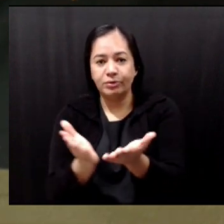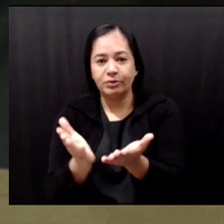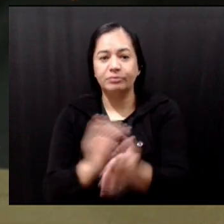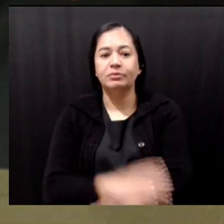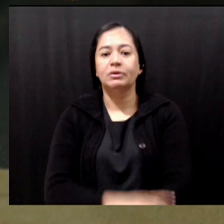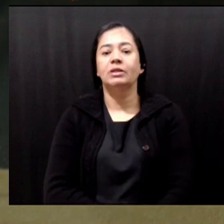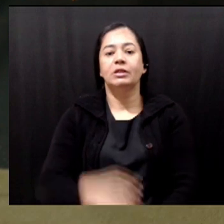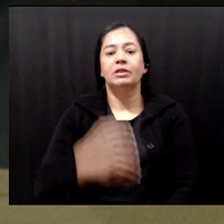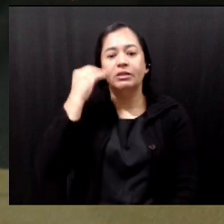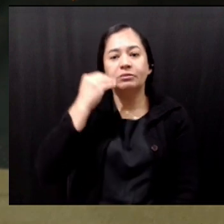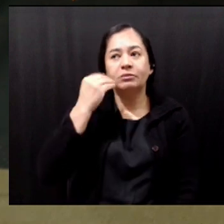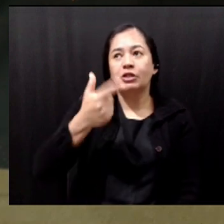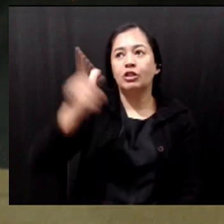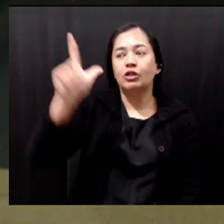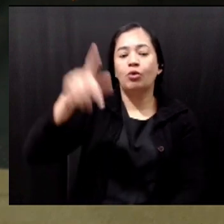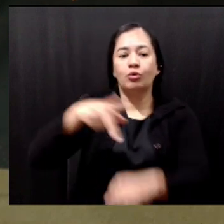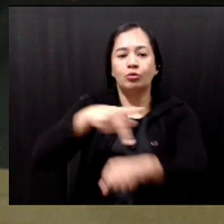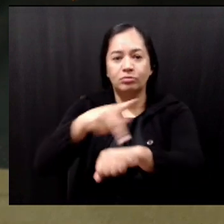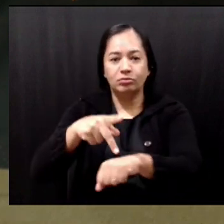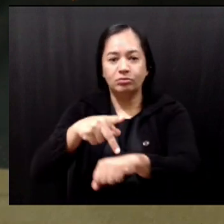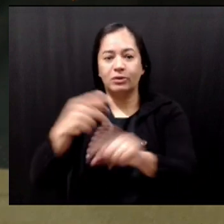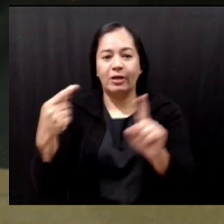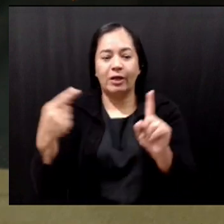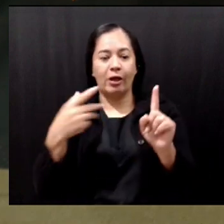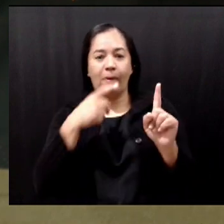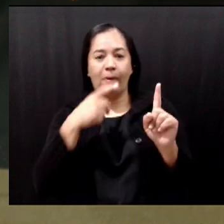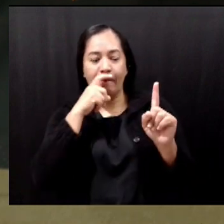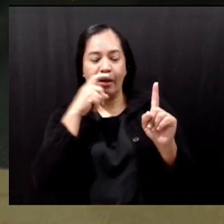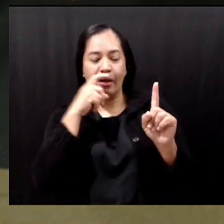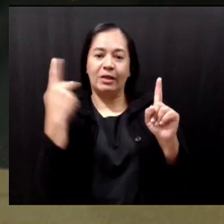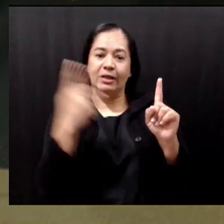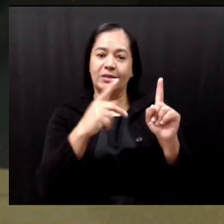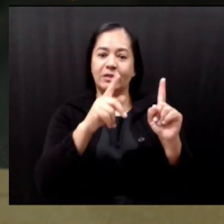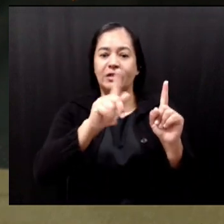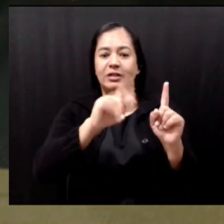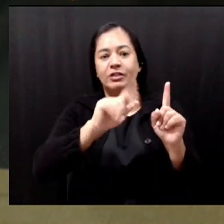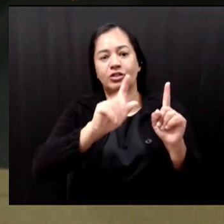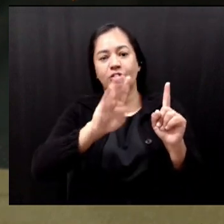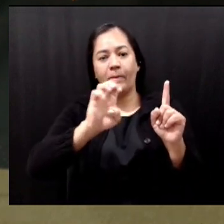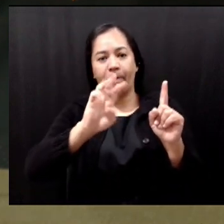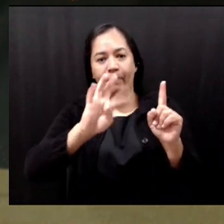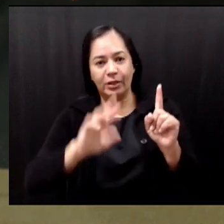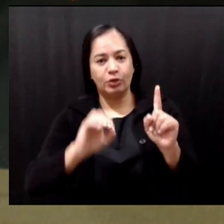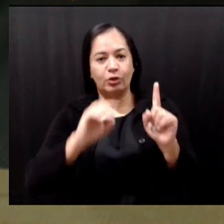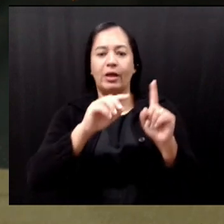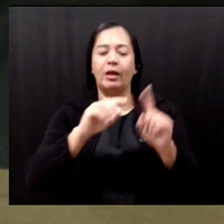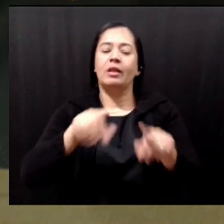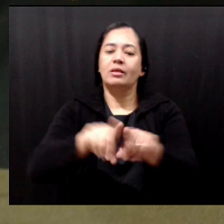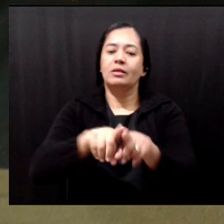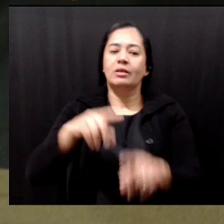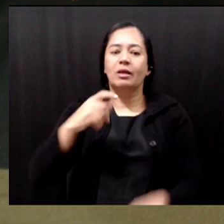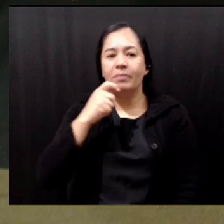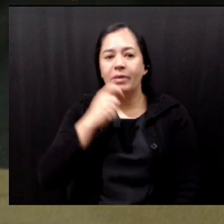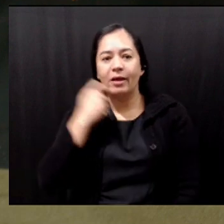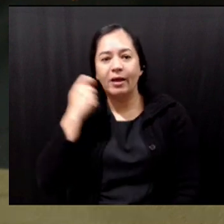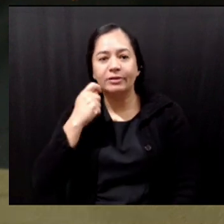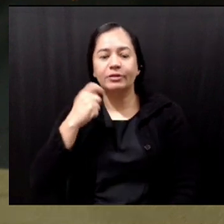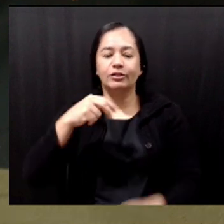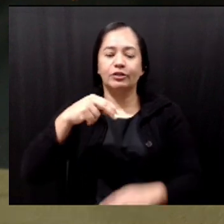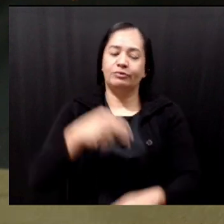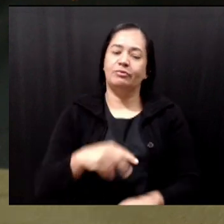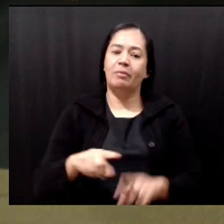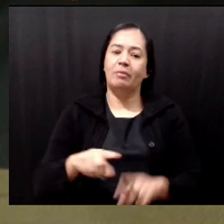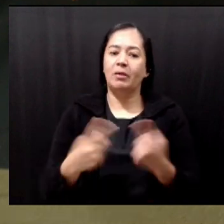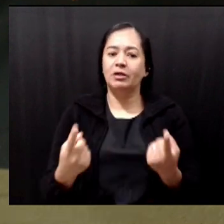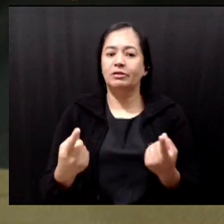Brasil. Filha de Gilberto Gil, lançou 6 álbuns e também foi atriz de novelas e séries, e faleceu na noite do